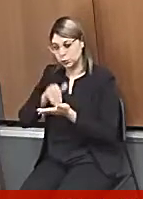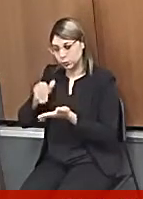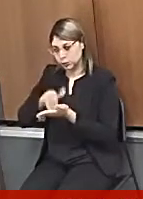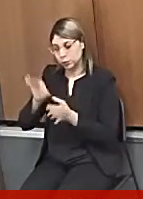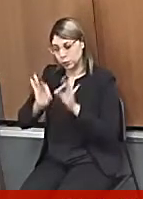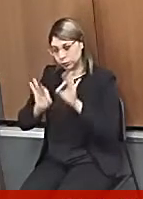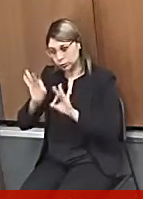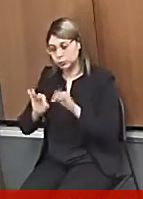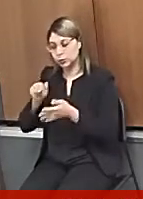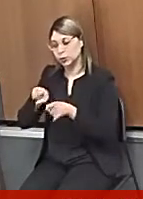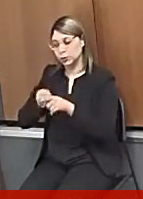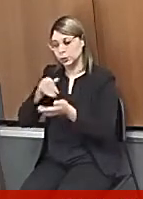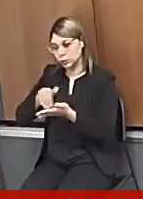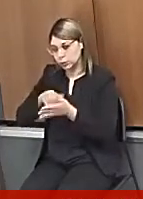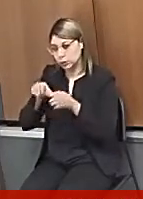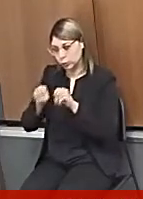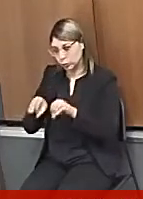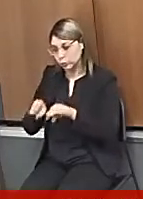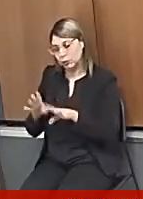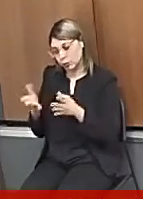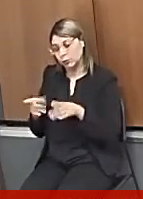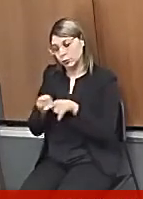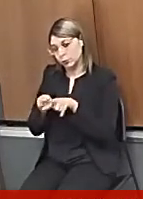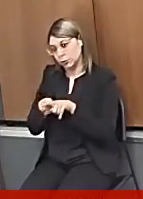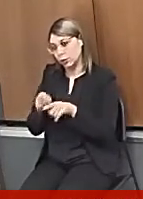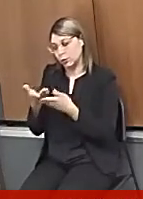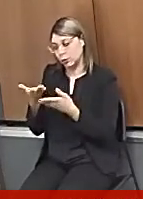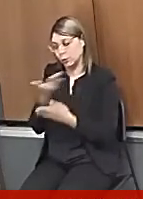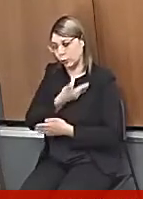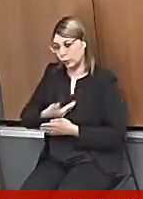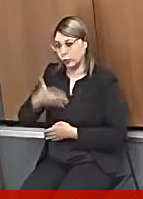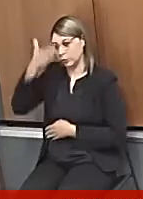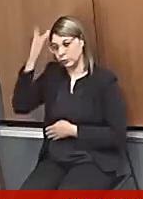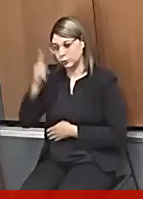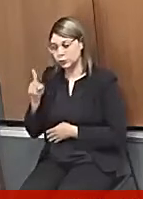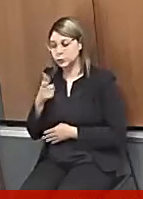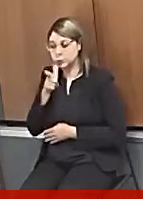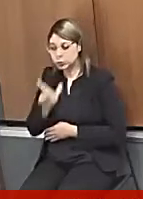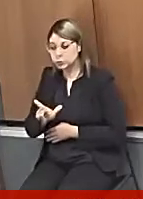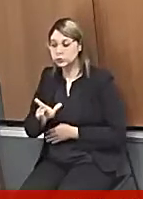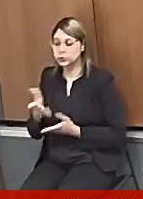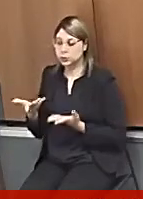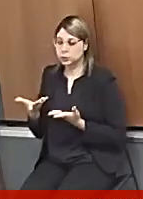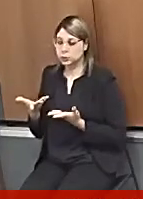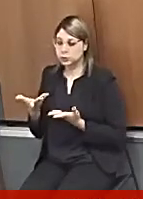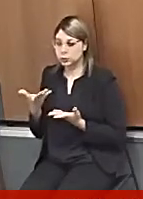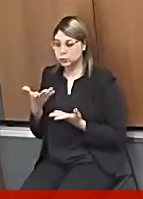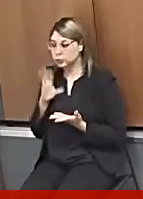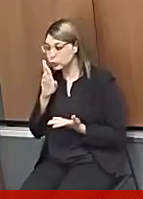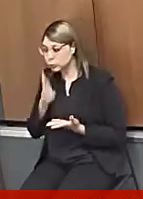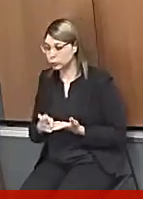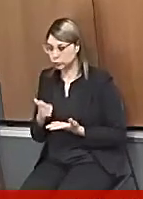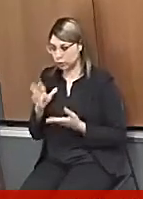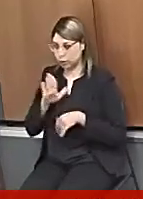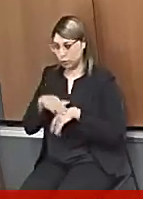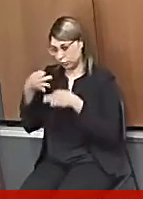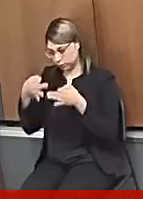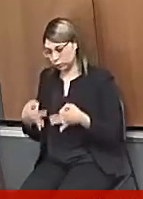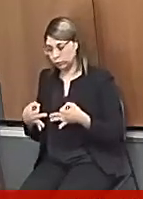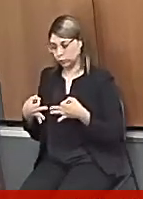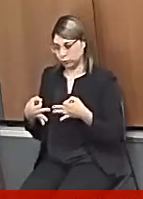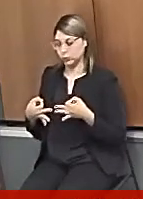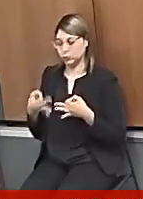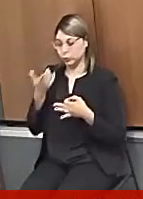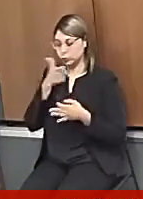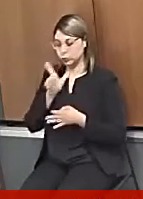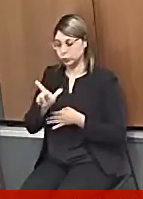secretária de educação ao próprio governador pra que é possam dar um encaminhamento de forma mais justa de forma que